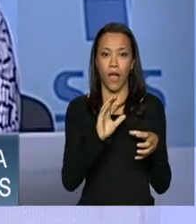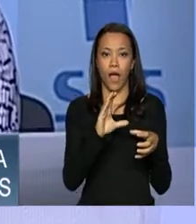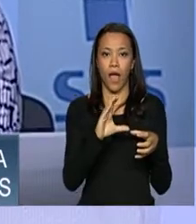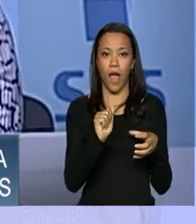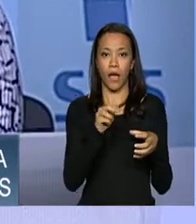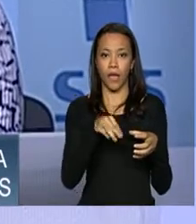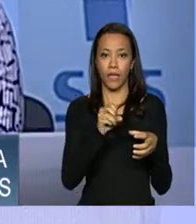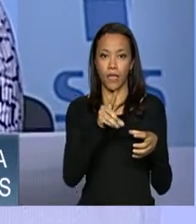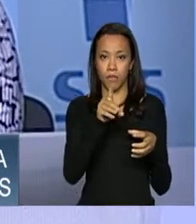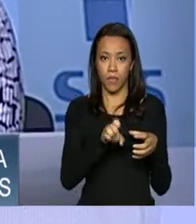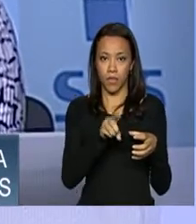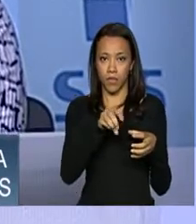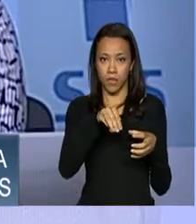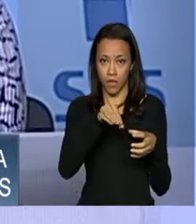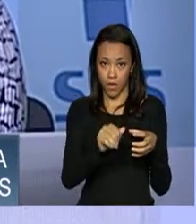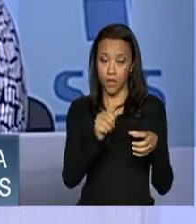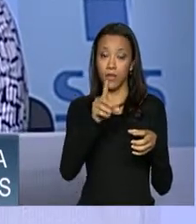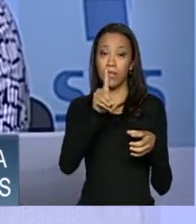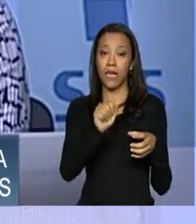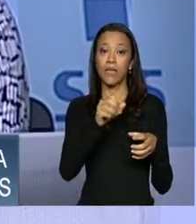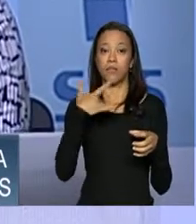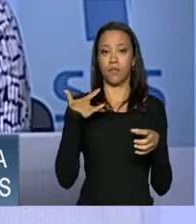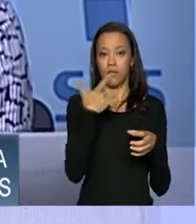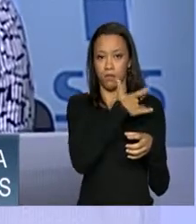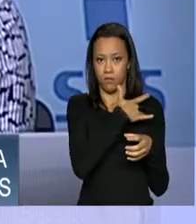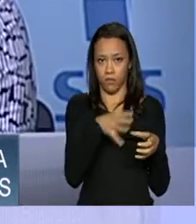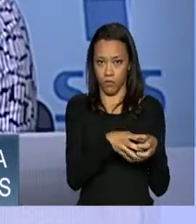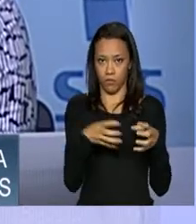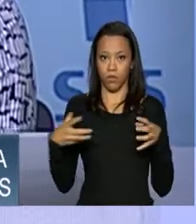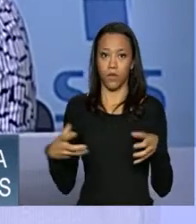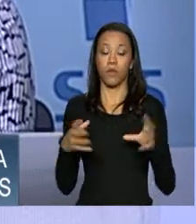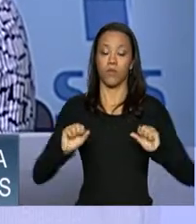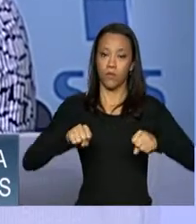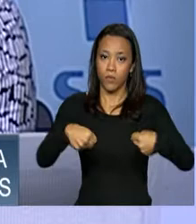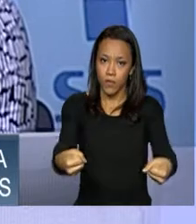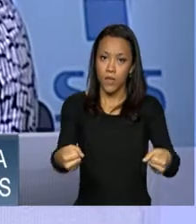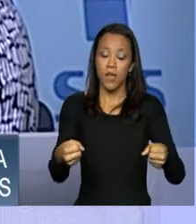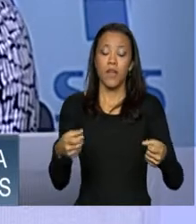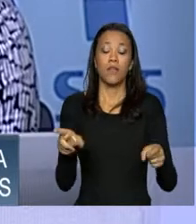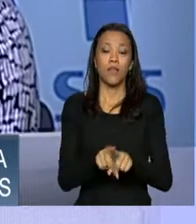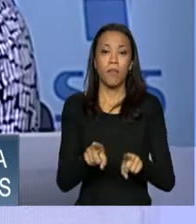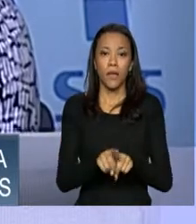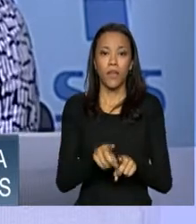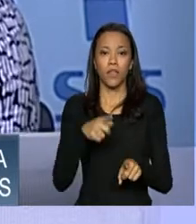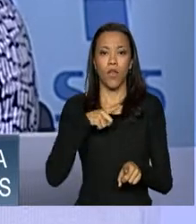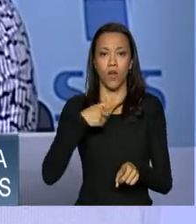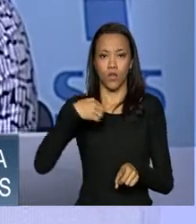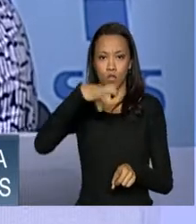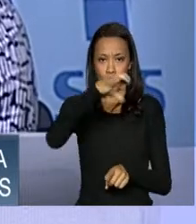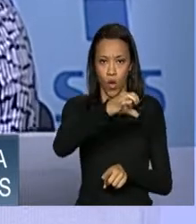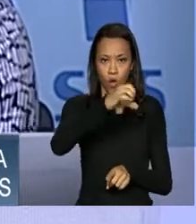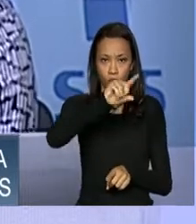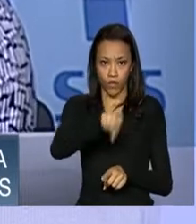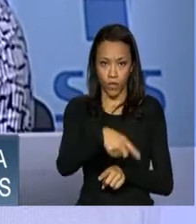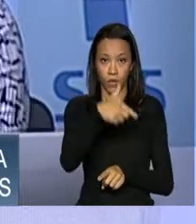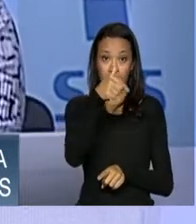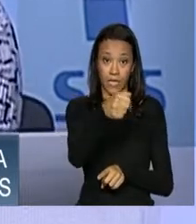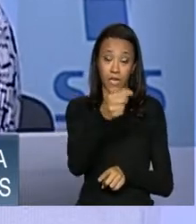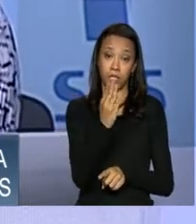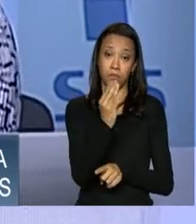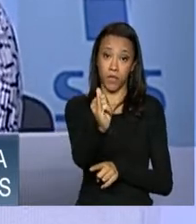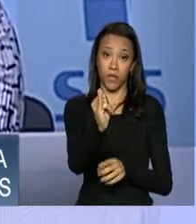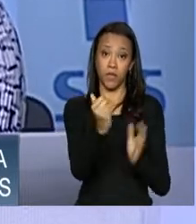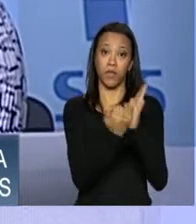temos, então, um aumento de 106% de investimento em atenção básica no país, passando de 9,7 bilhões